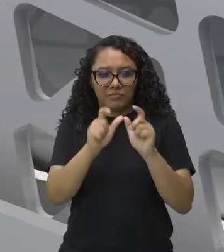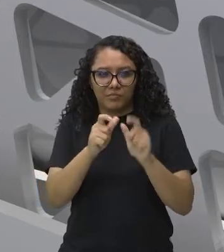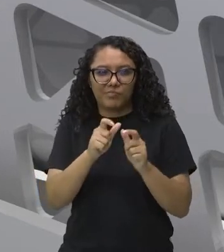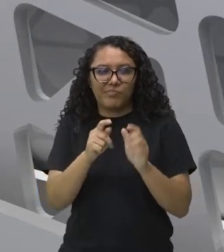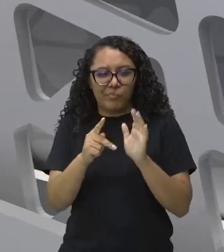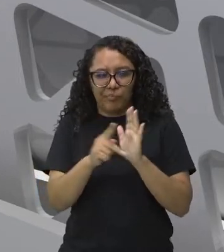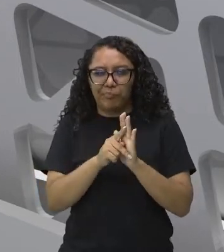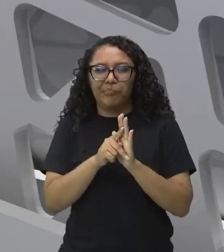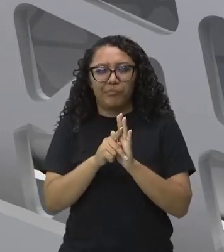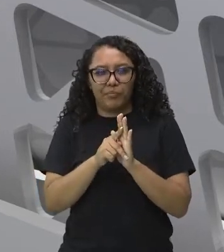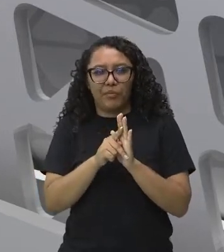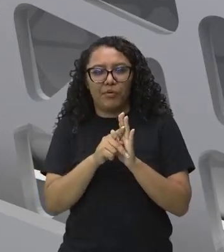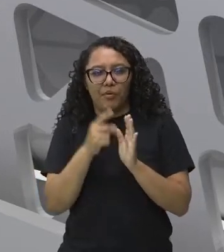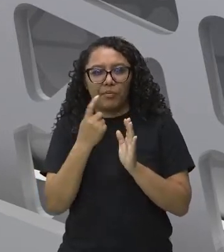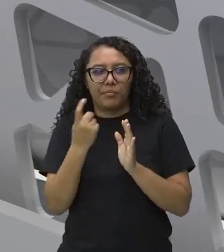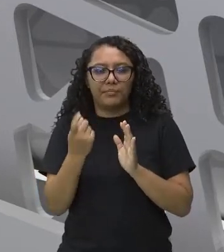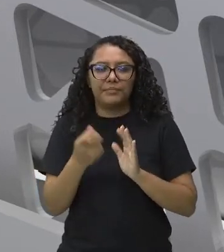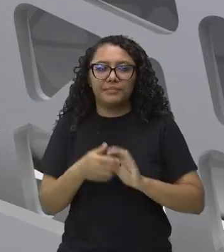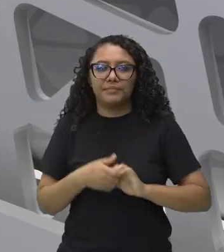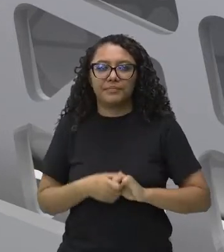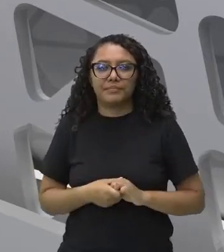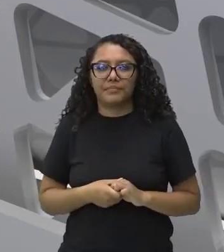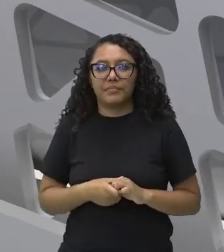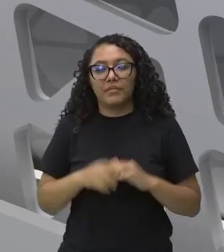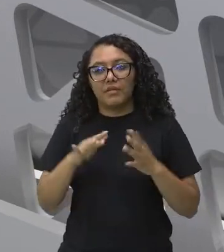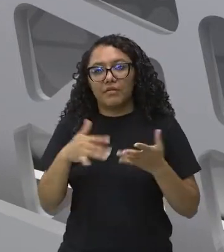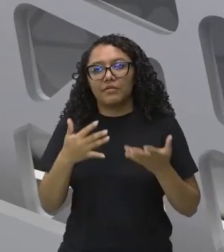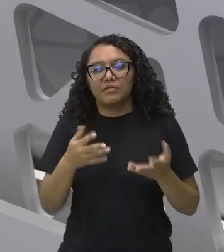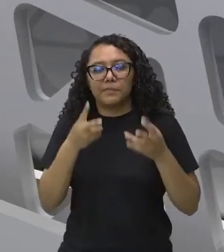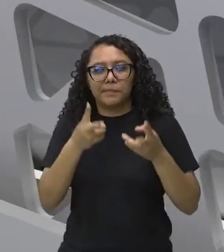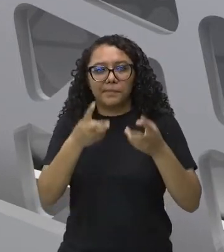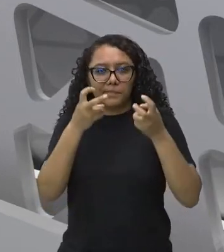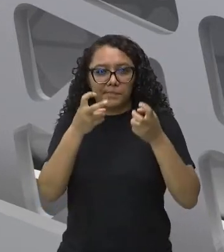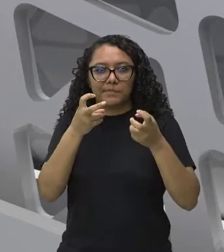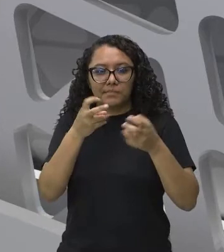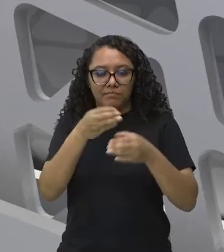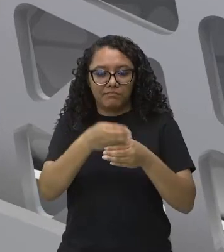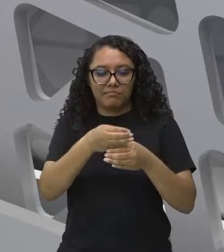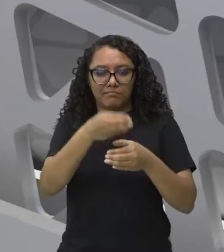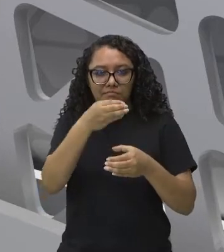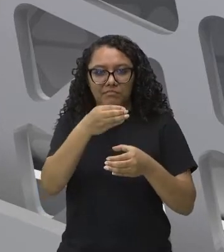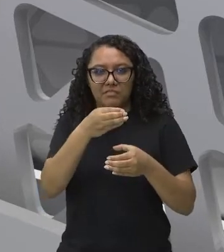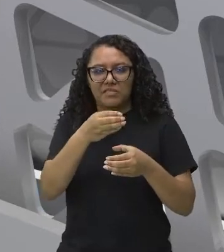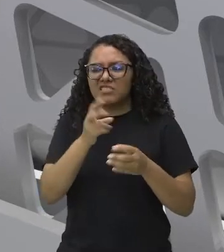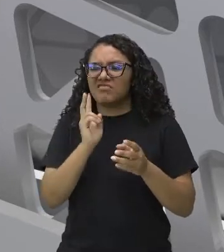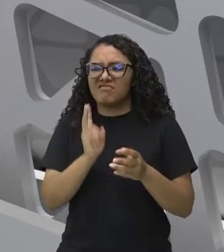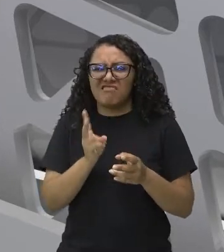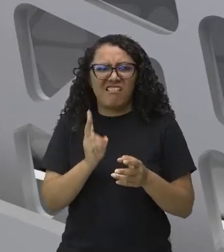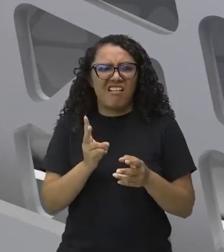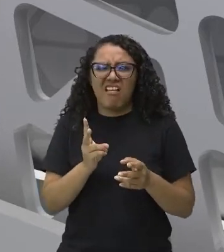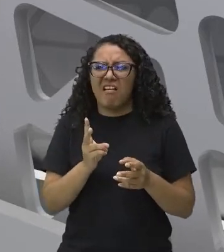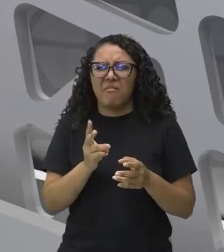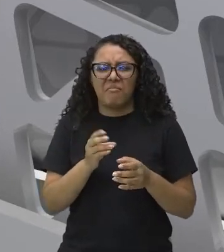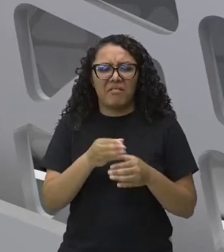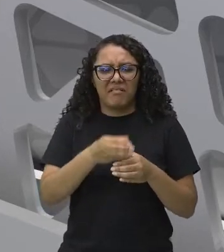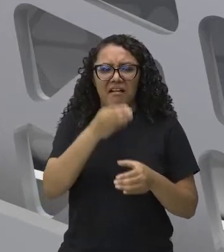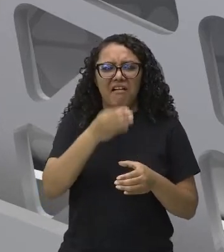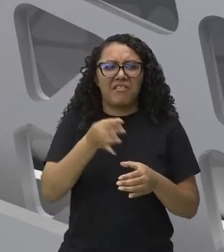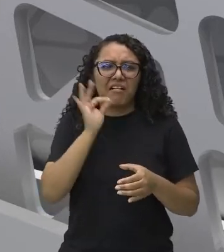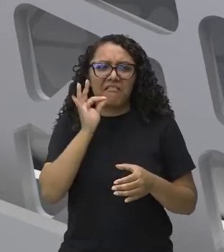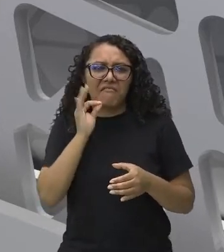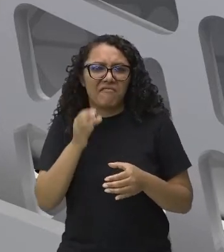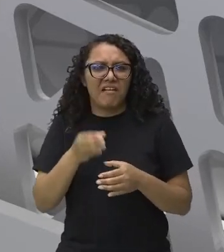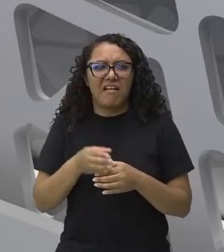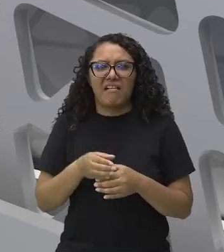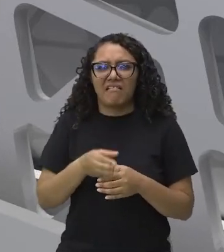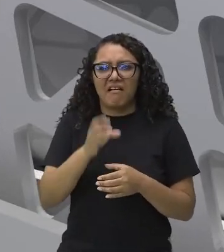né? Então a gente se depara com esse formato o tempo todo, né? A nossa garrafa de café, a garrafa de